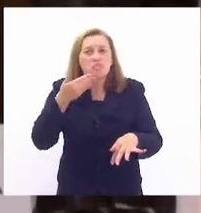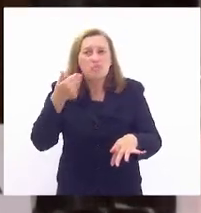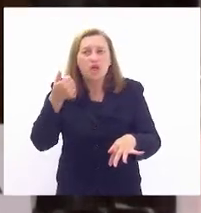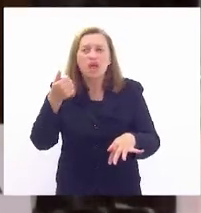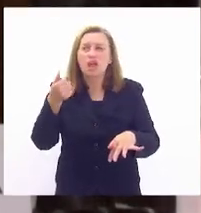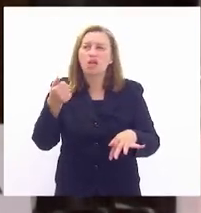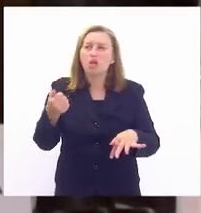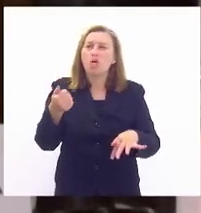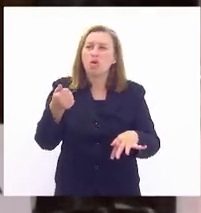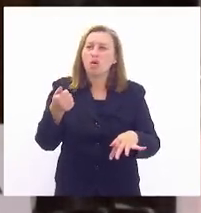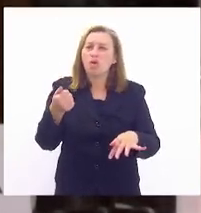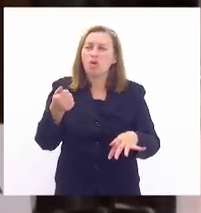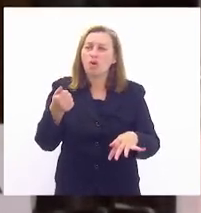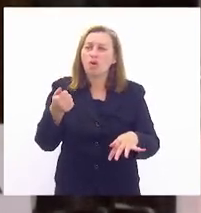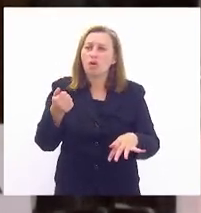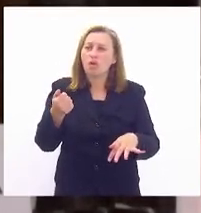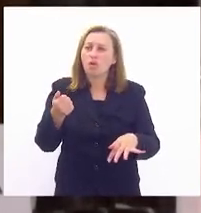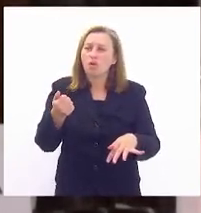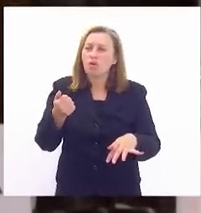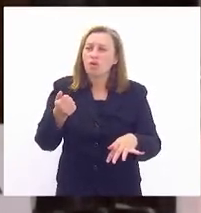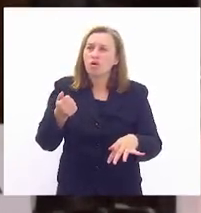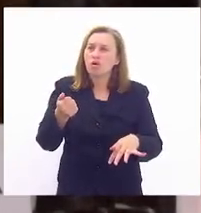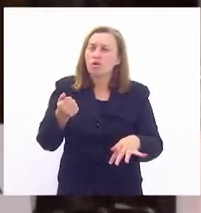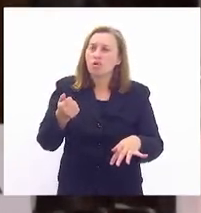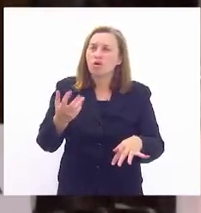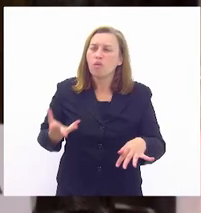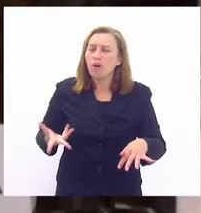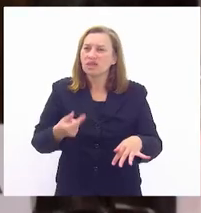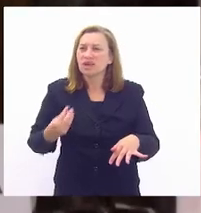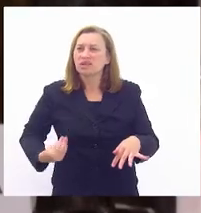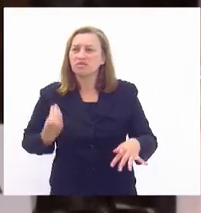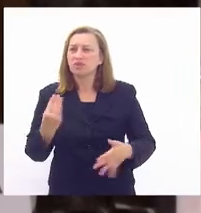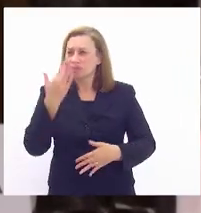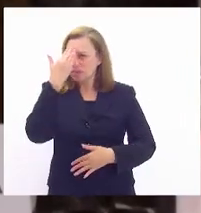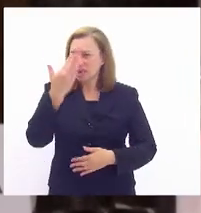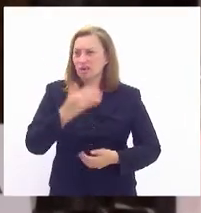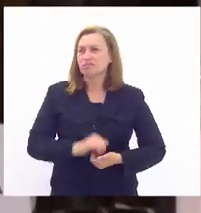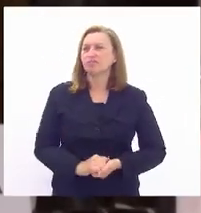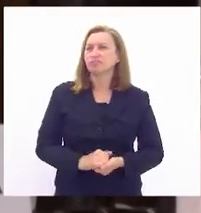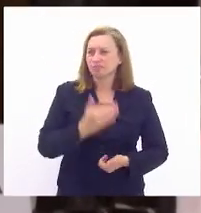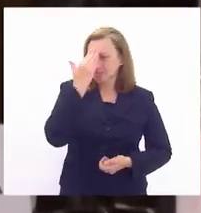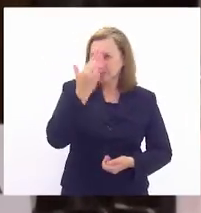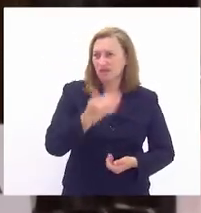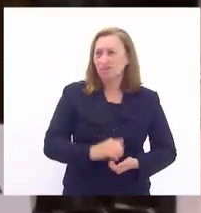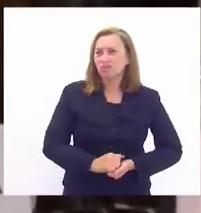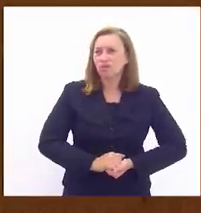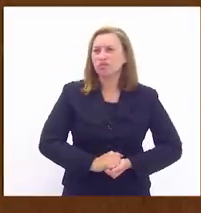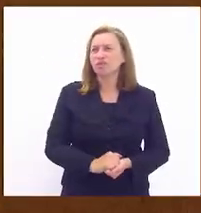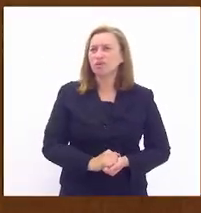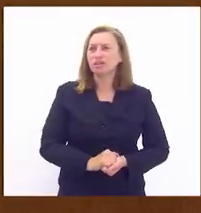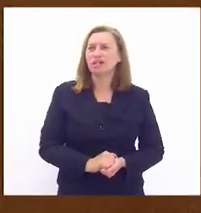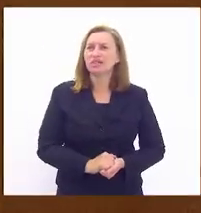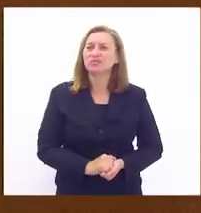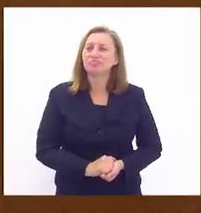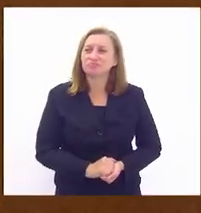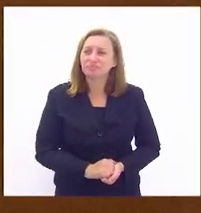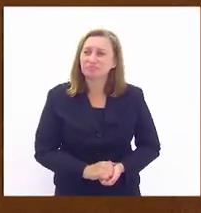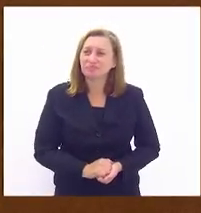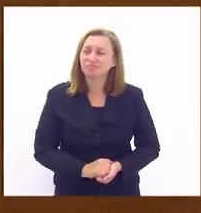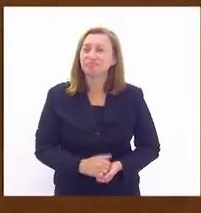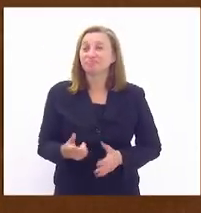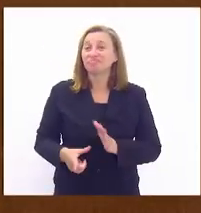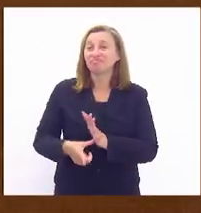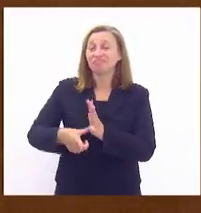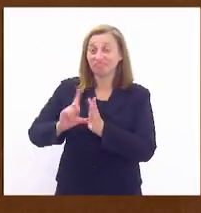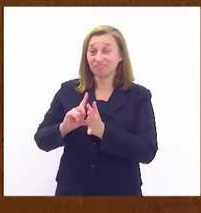a melhor performance aos nossos processos. Obrigado, Aldo. Obrigado. Vou, antes de